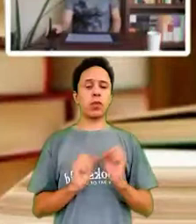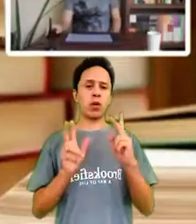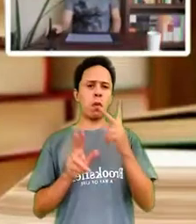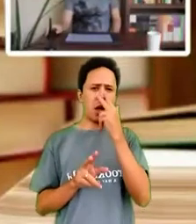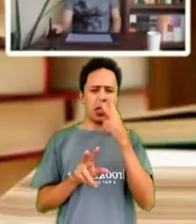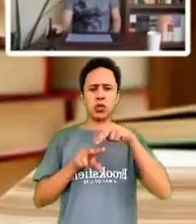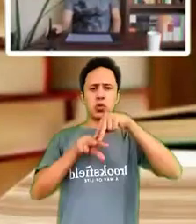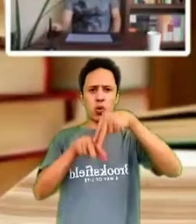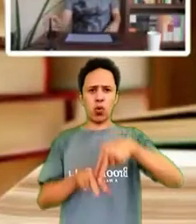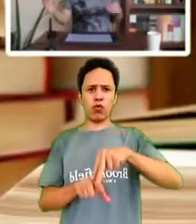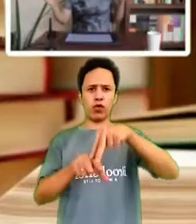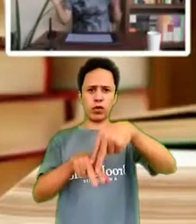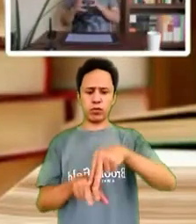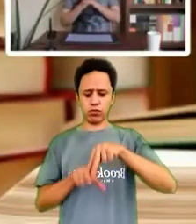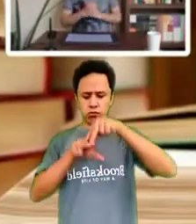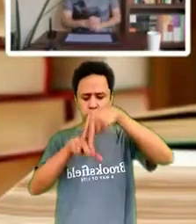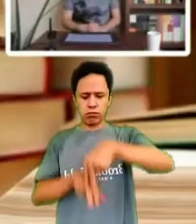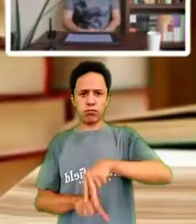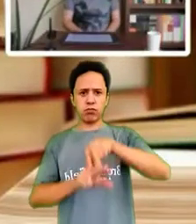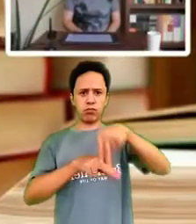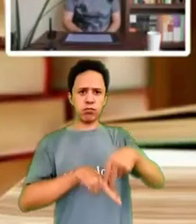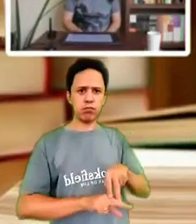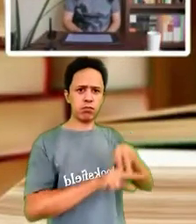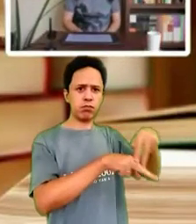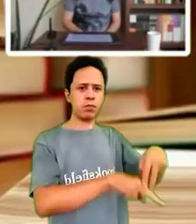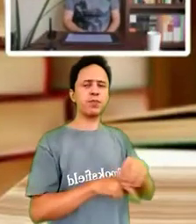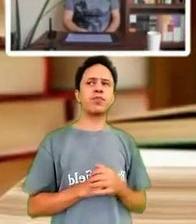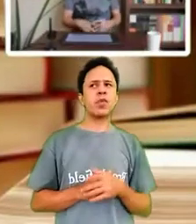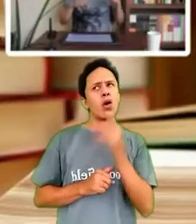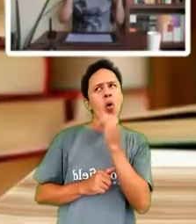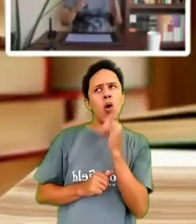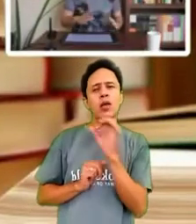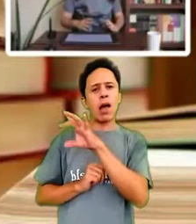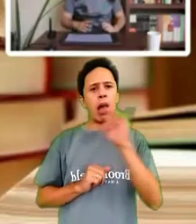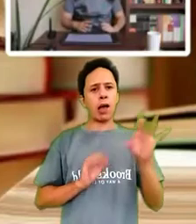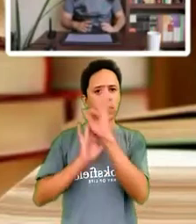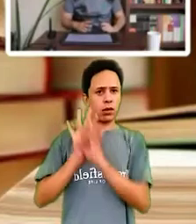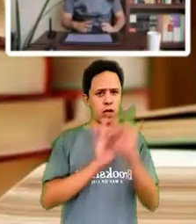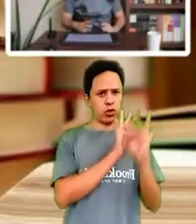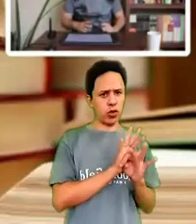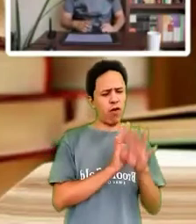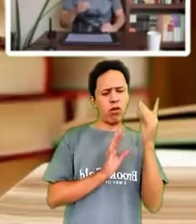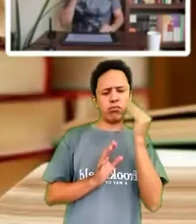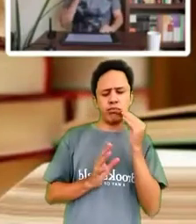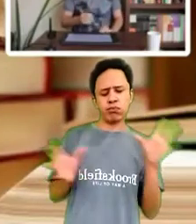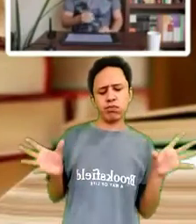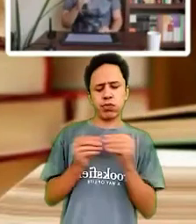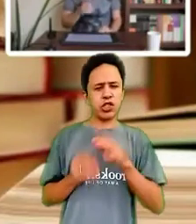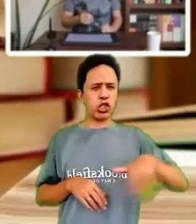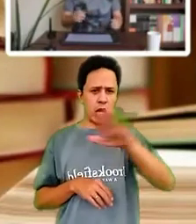o que acontece? O que é relatado em cada texto? Eu vou falar de forma geral,